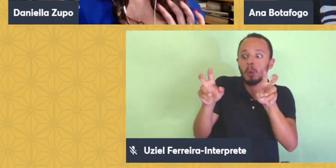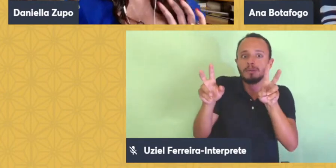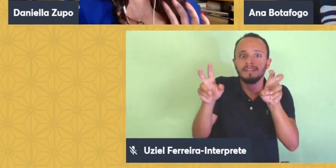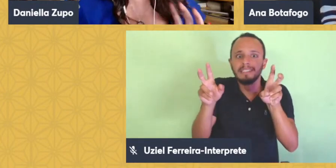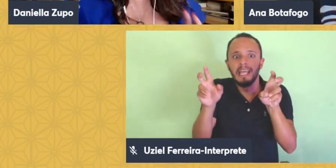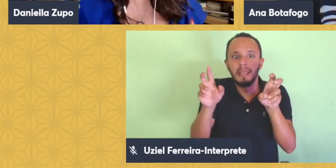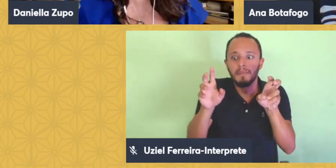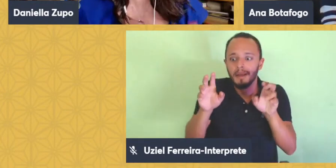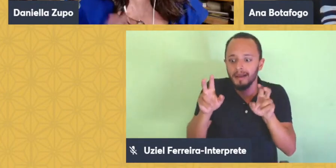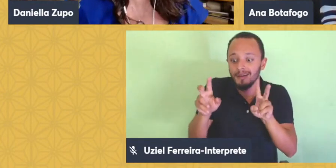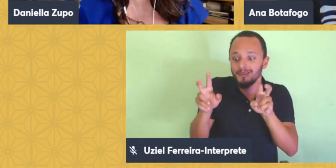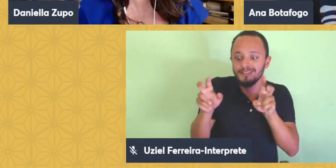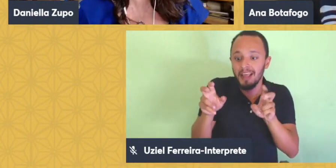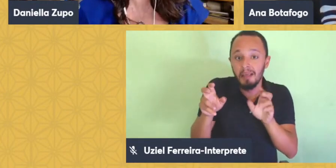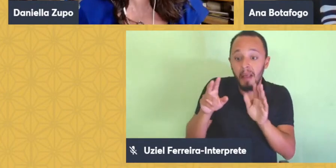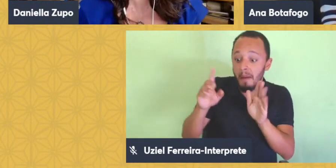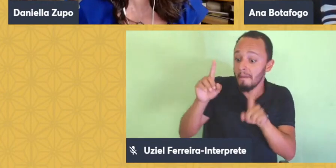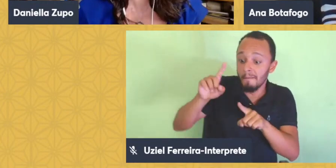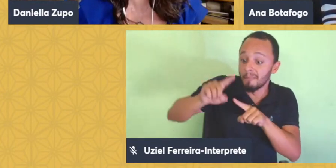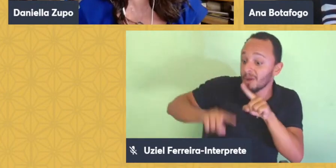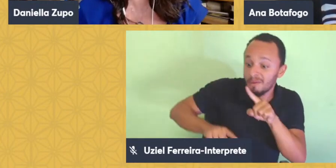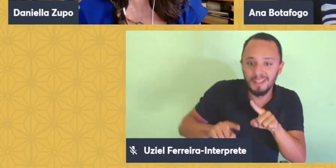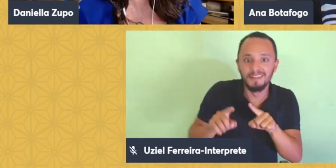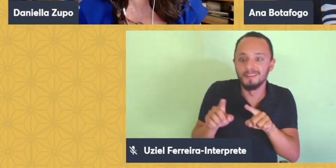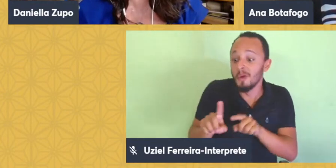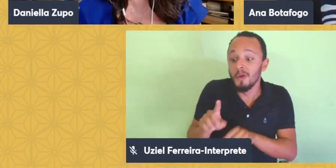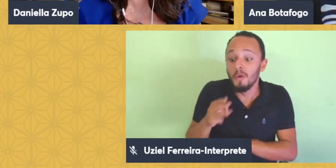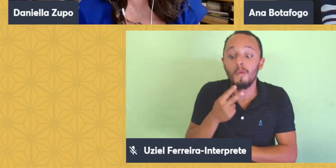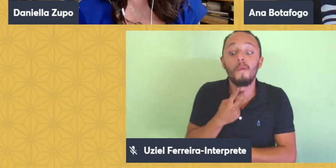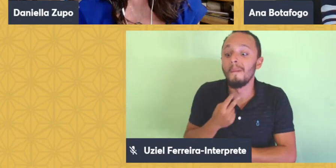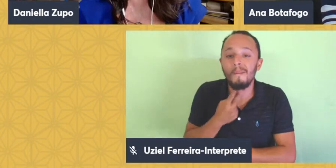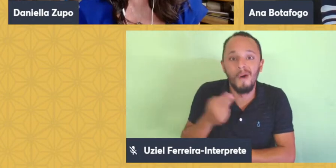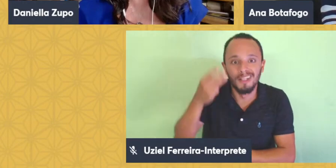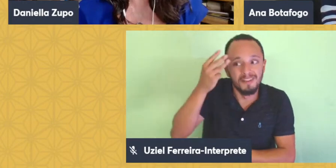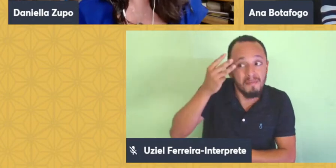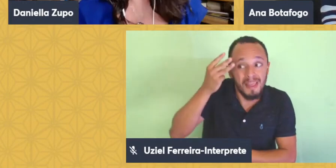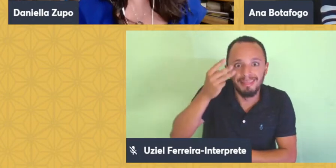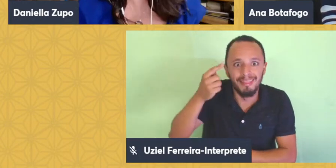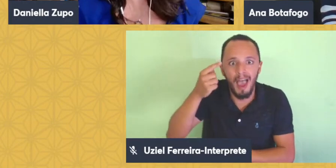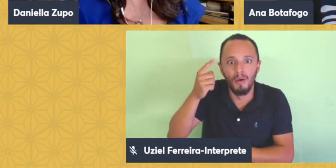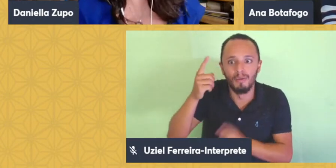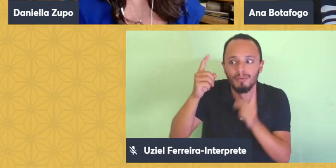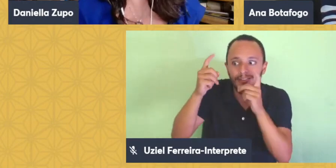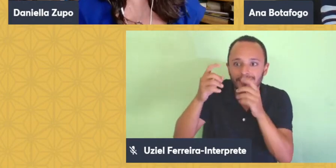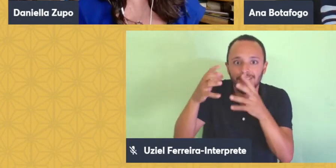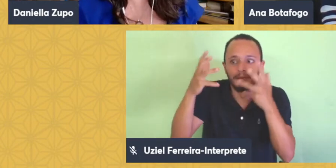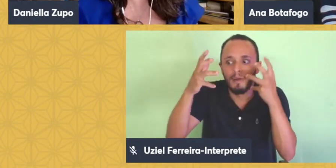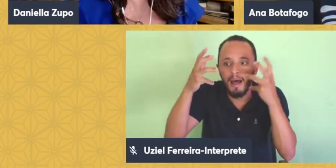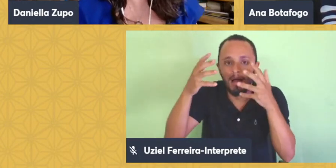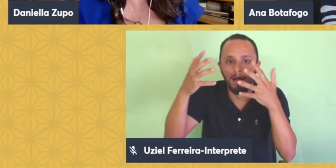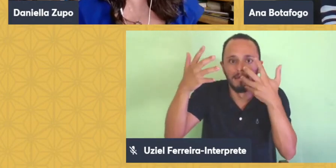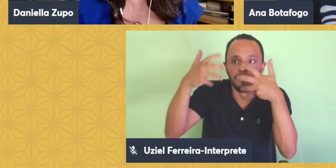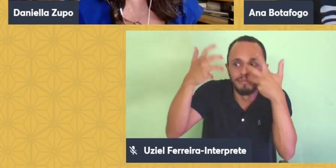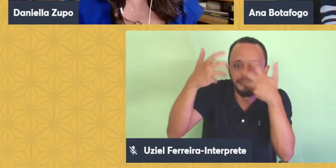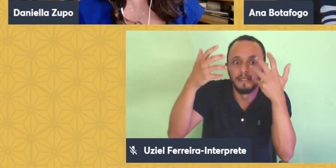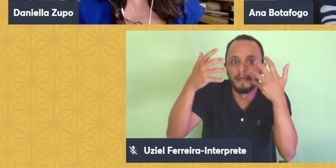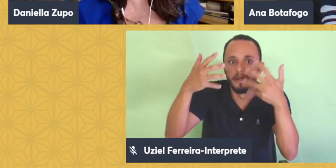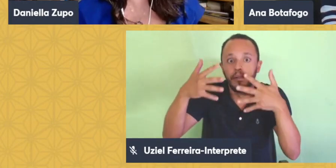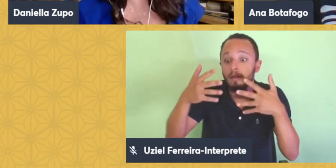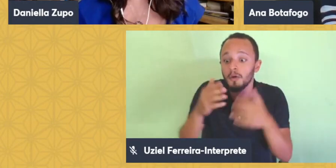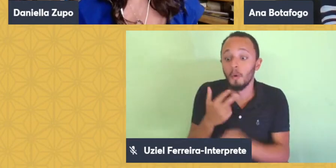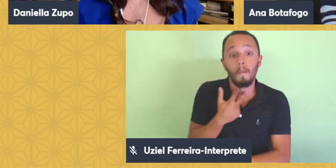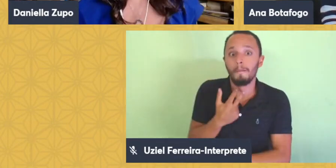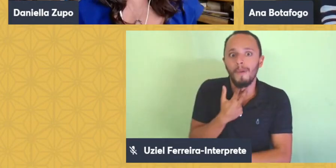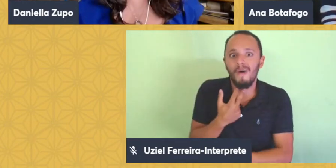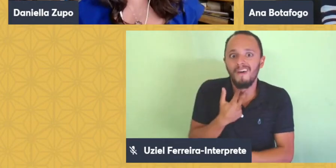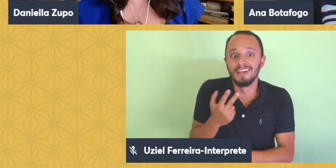É proibido né aí a gente sempre soube como a pressão mental física e emocional interfere não só nos corpos como você disse mas